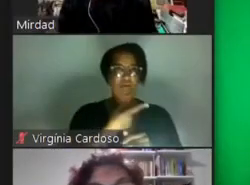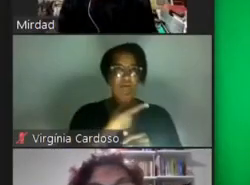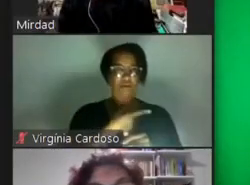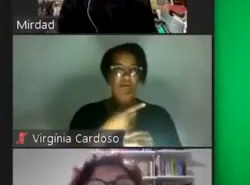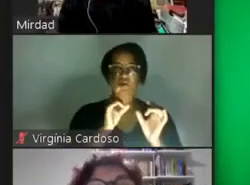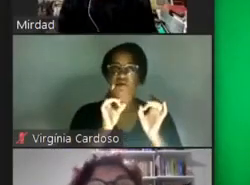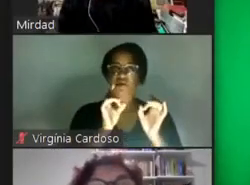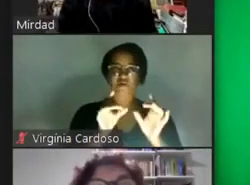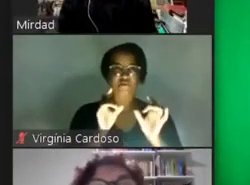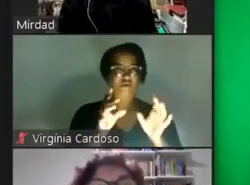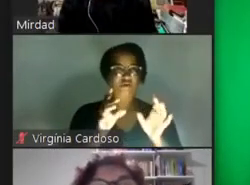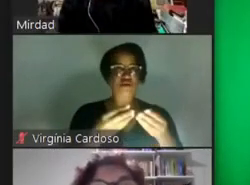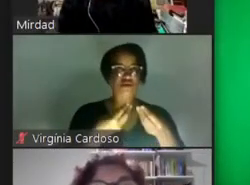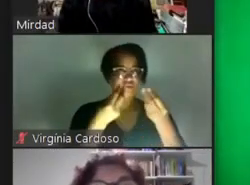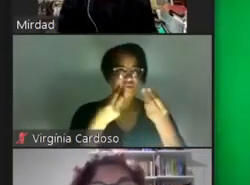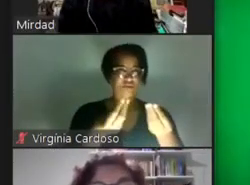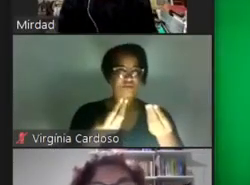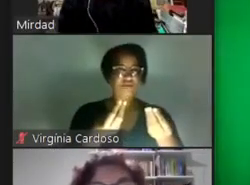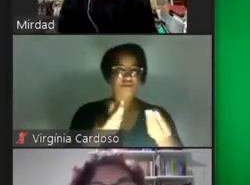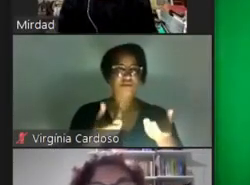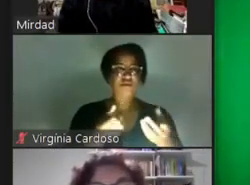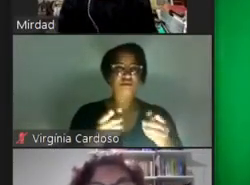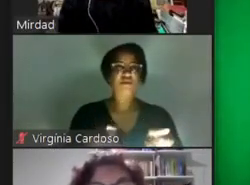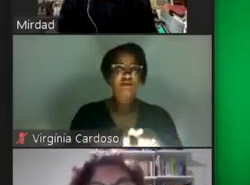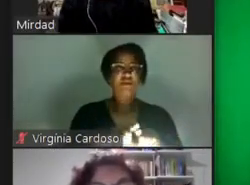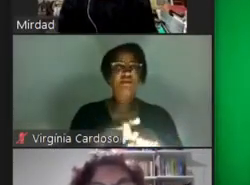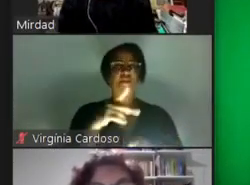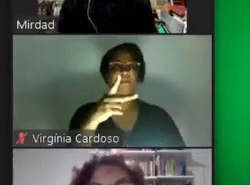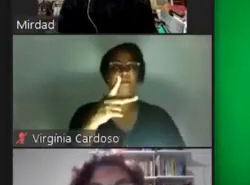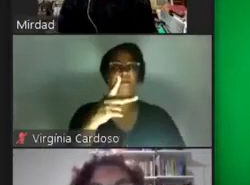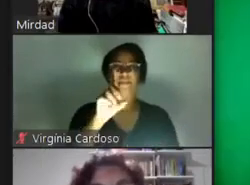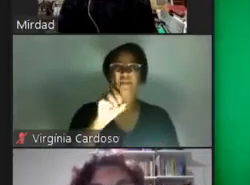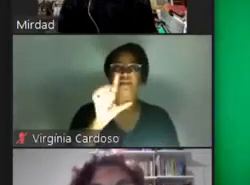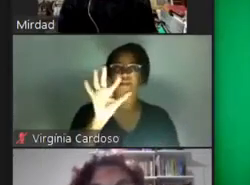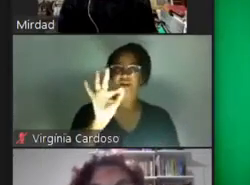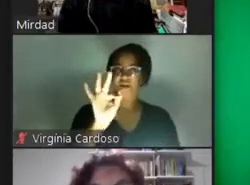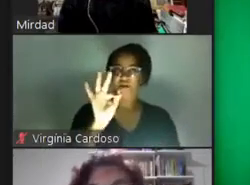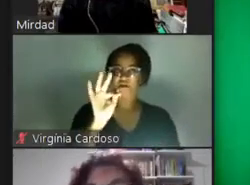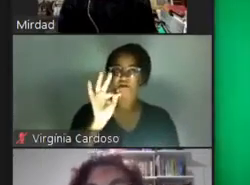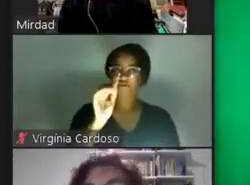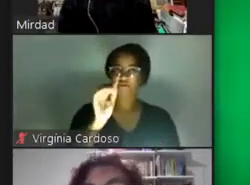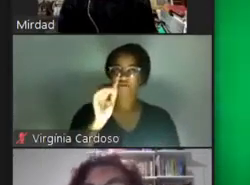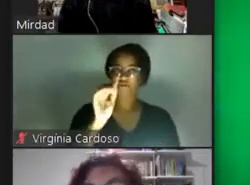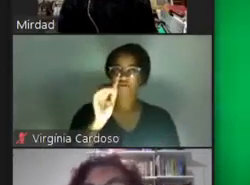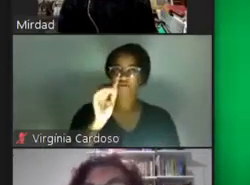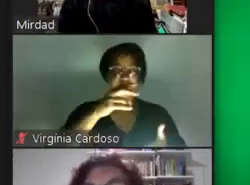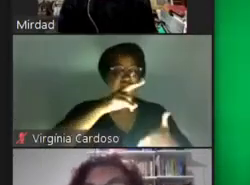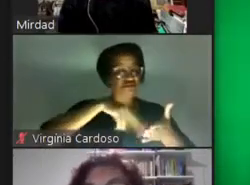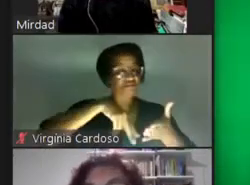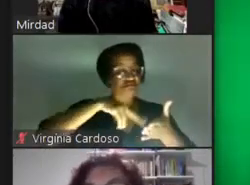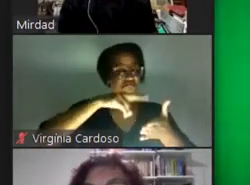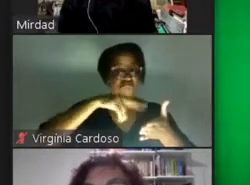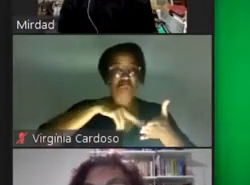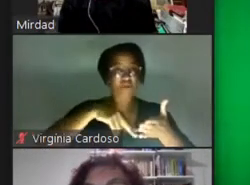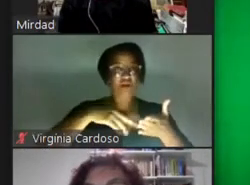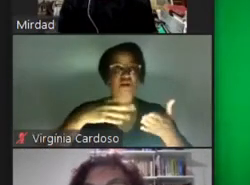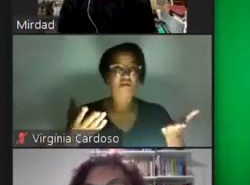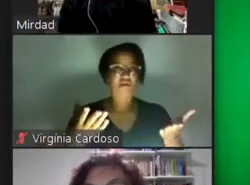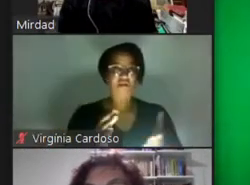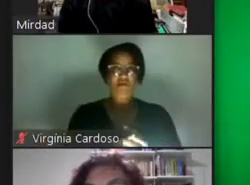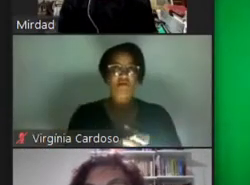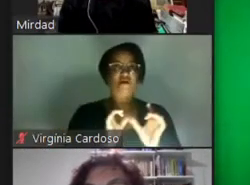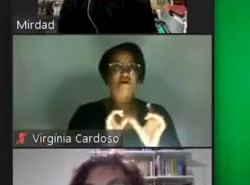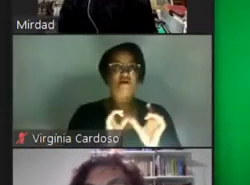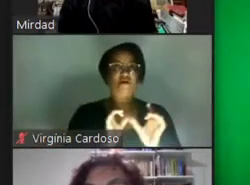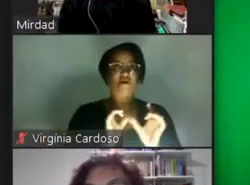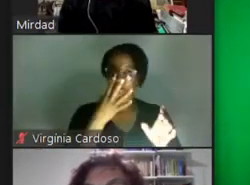vende, entrega e tal, mas também vai estar disponível em PDF, porque o importante é que se leia também. Então, vender é bom,